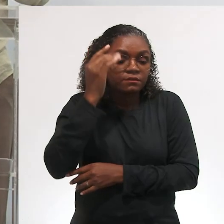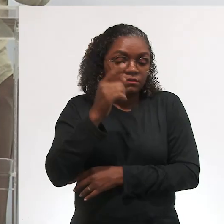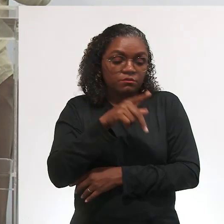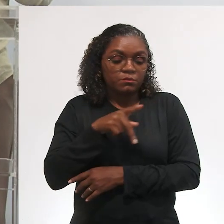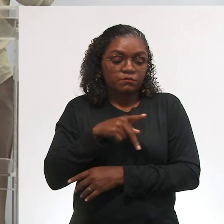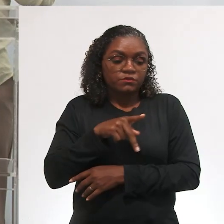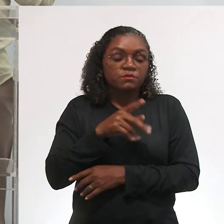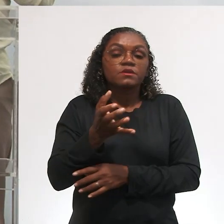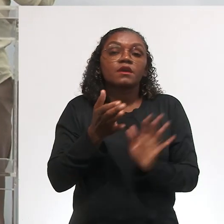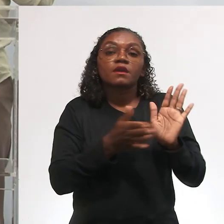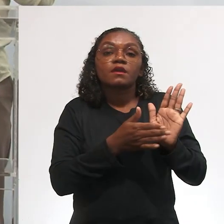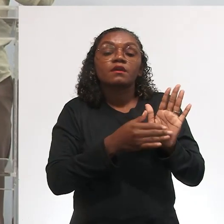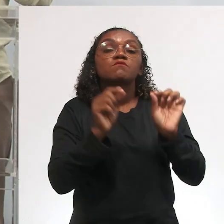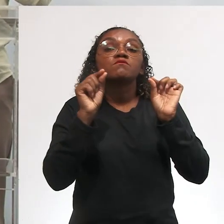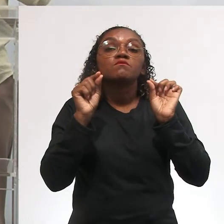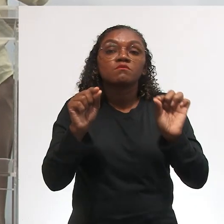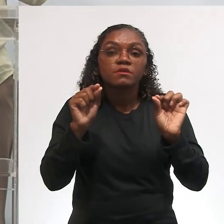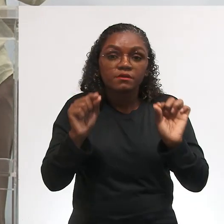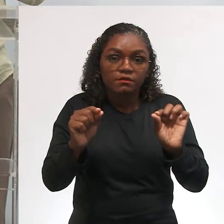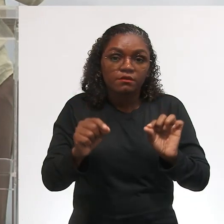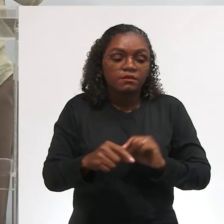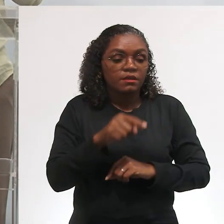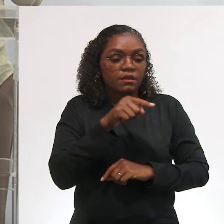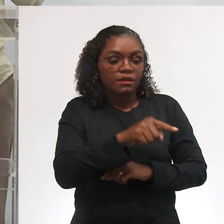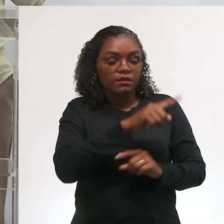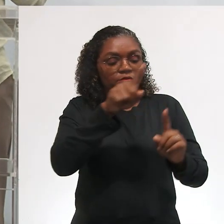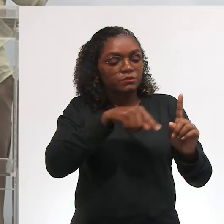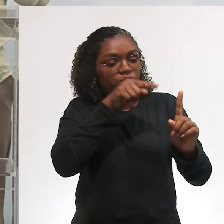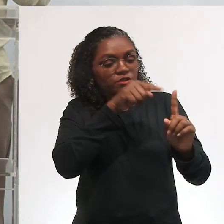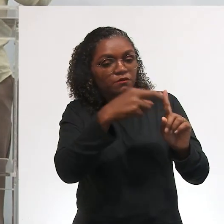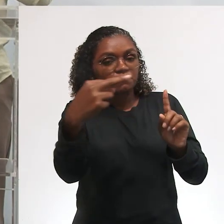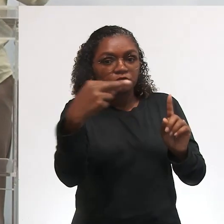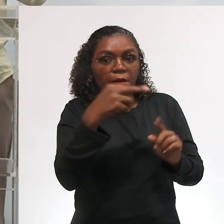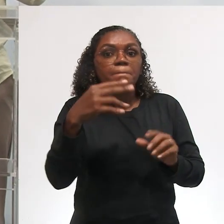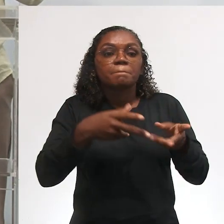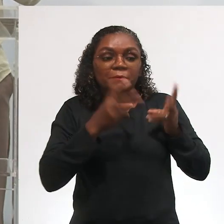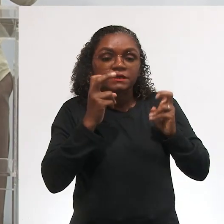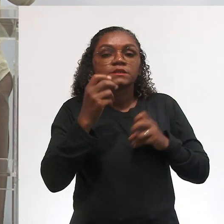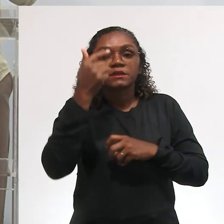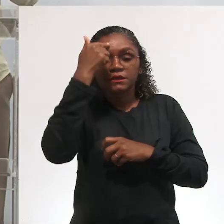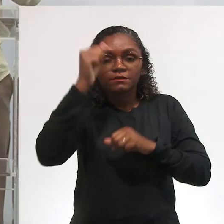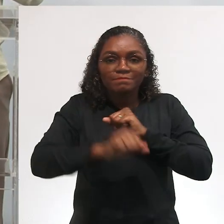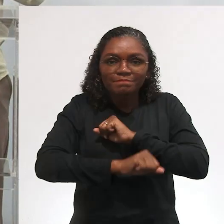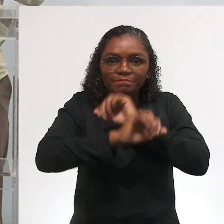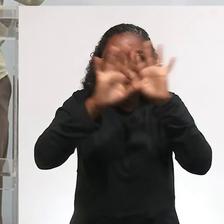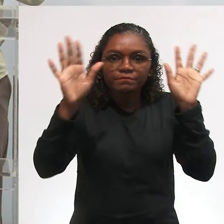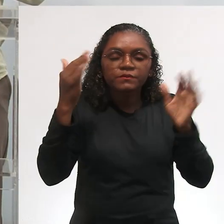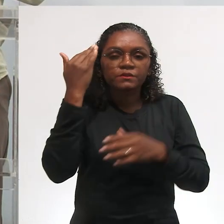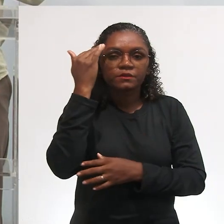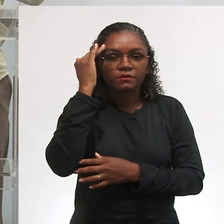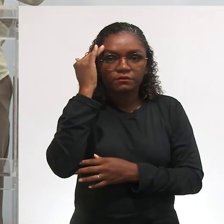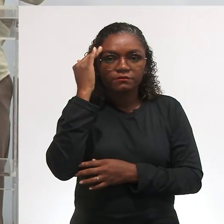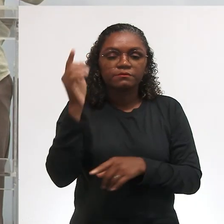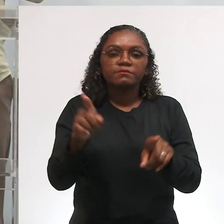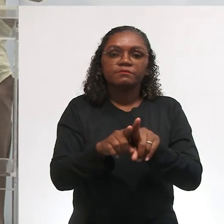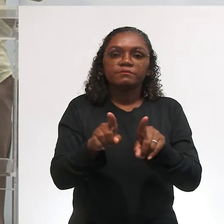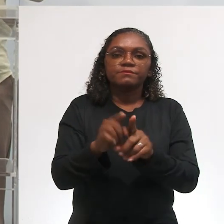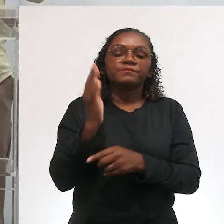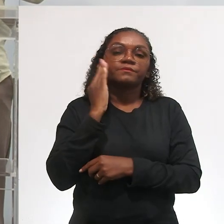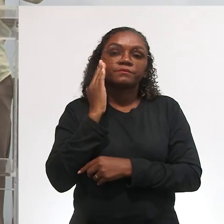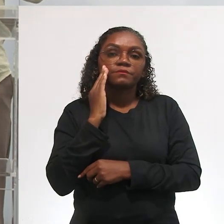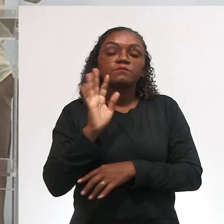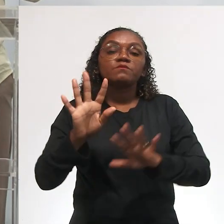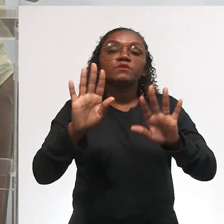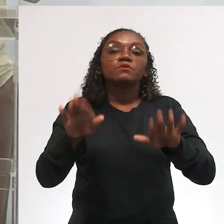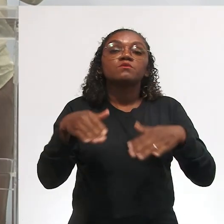estamos propondo para ele tem objetivos bem claros, se ele entende qual o sistema de punição e qual o